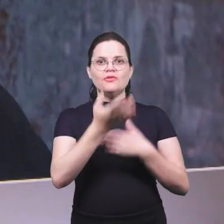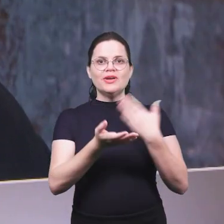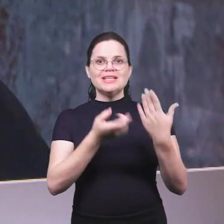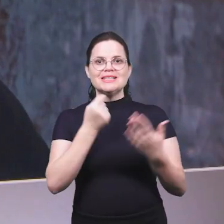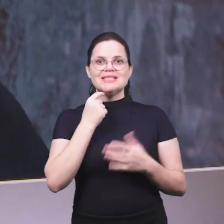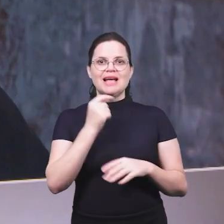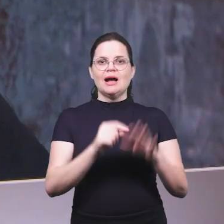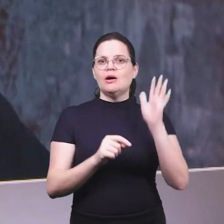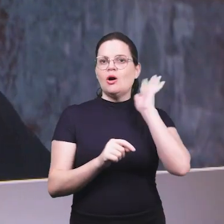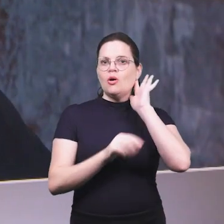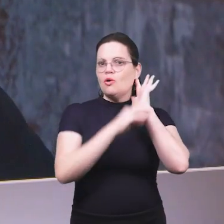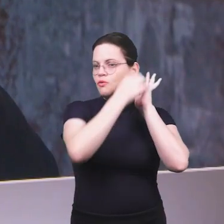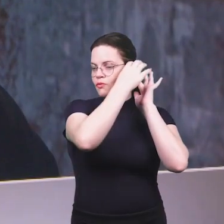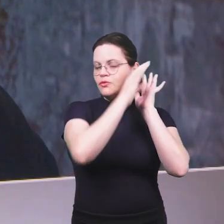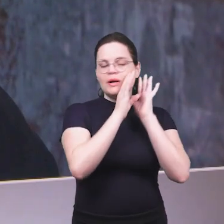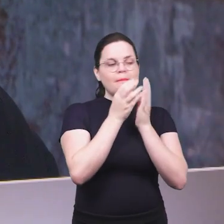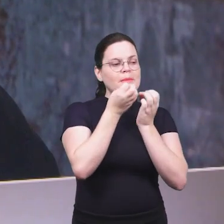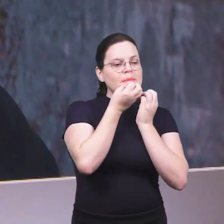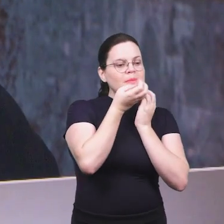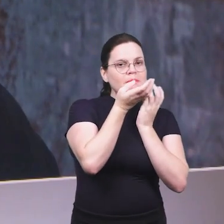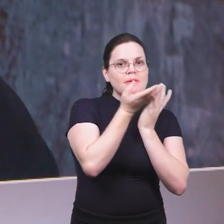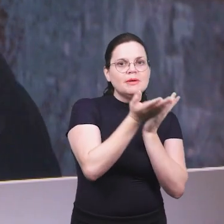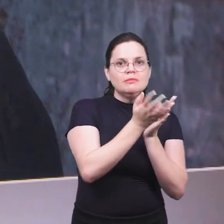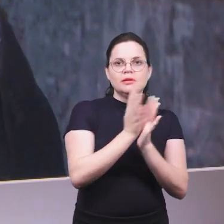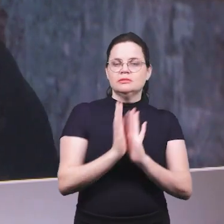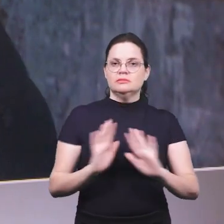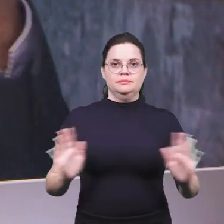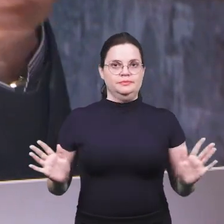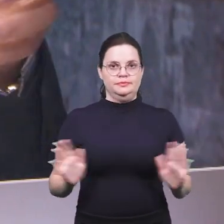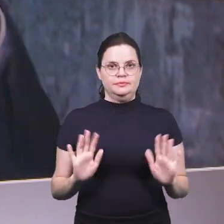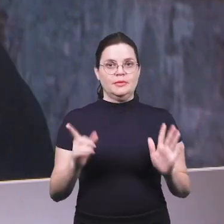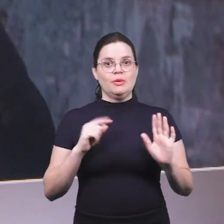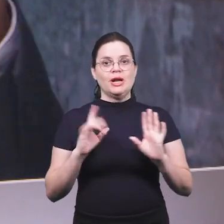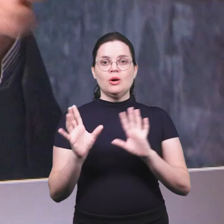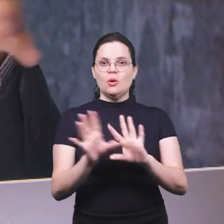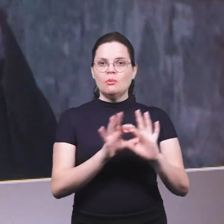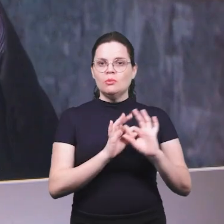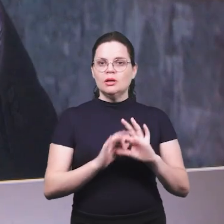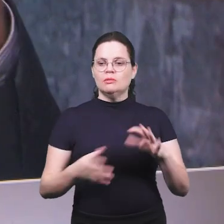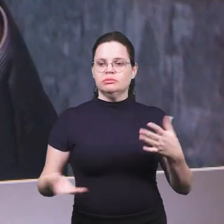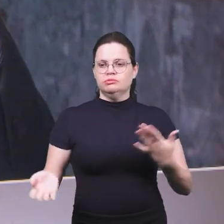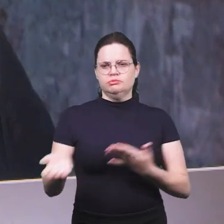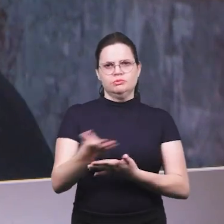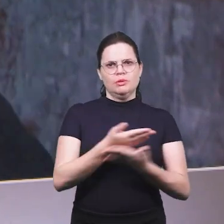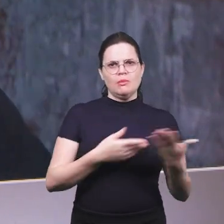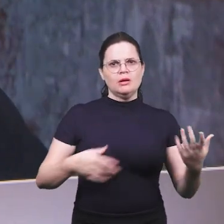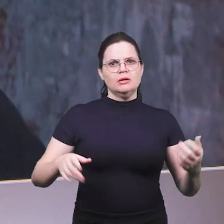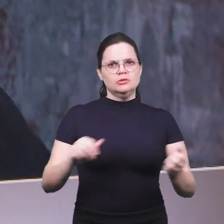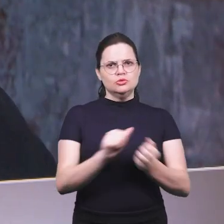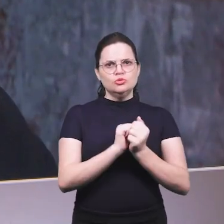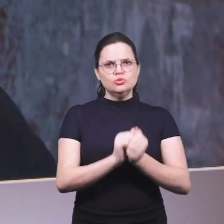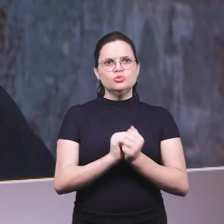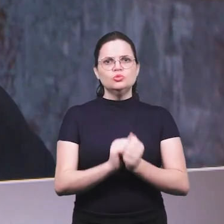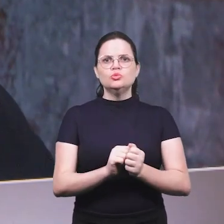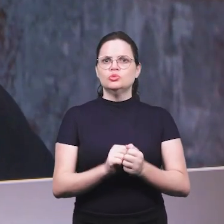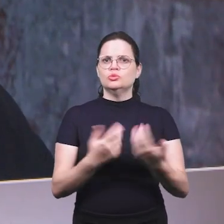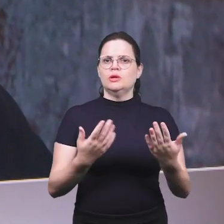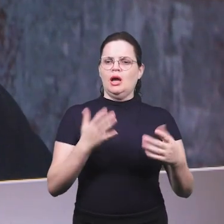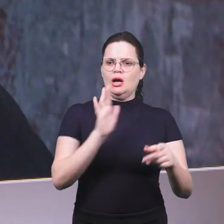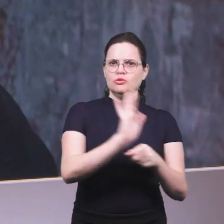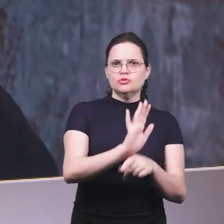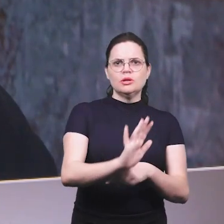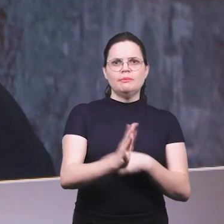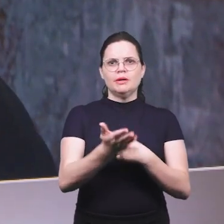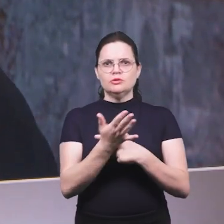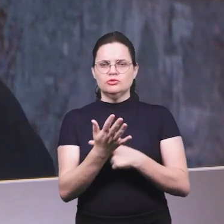para ninguém, não está falando nada disso esse texto. Falando para a comunhão no corpo, né, um com o outro, a convivência, de um está com o outro ajudando o outro,